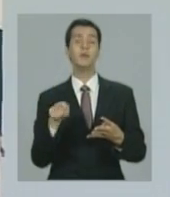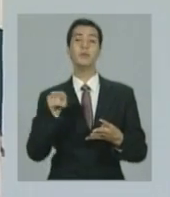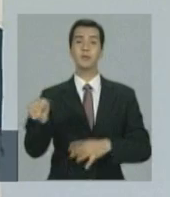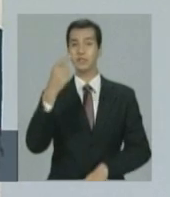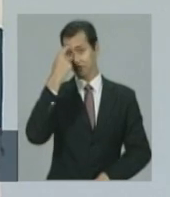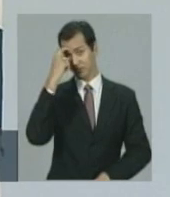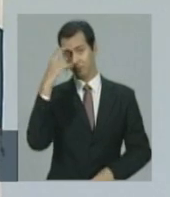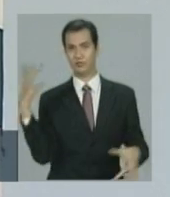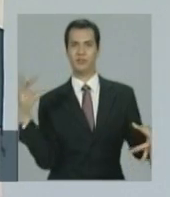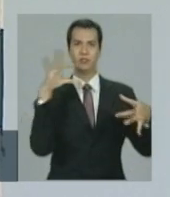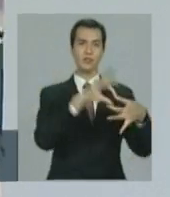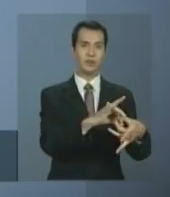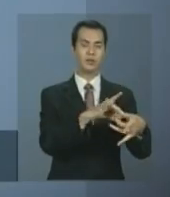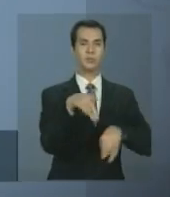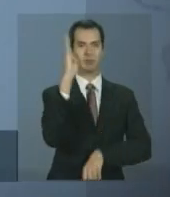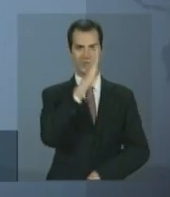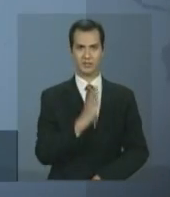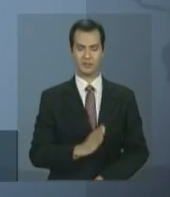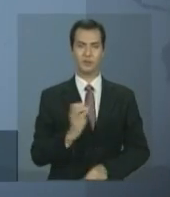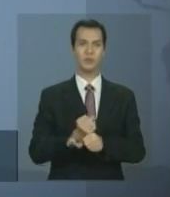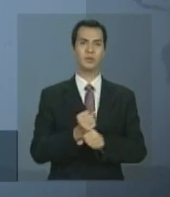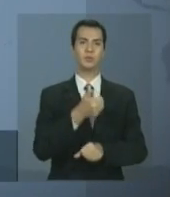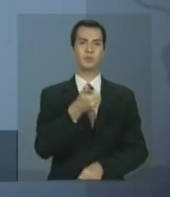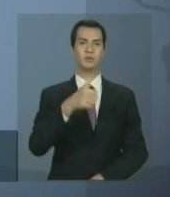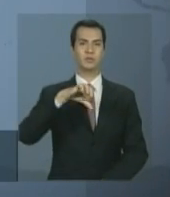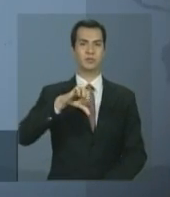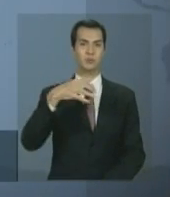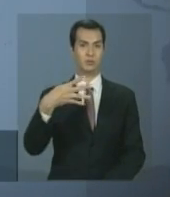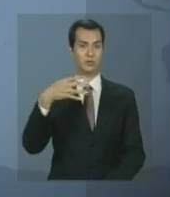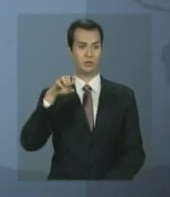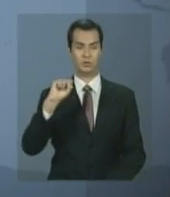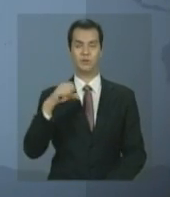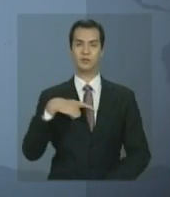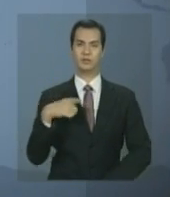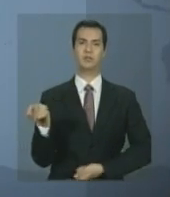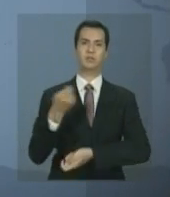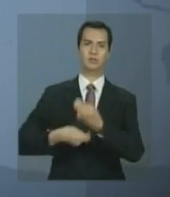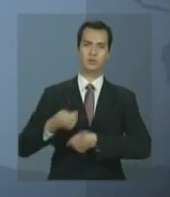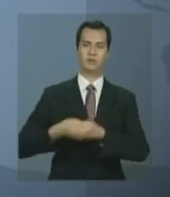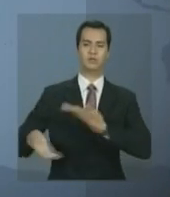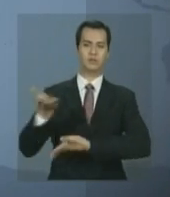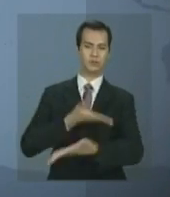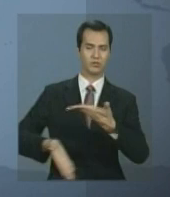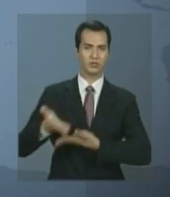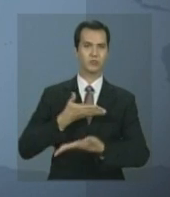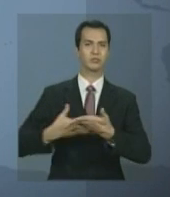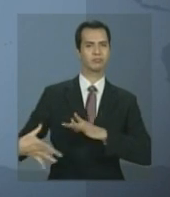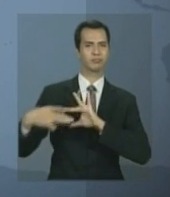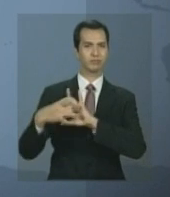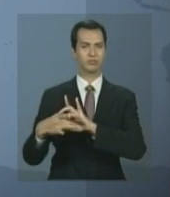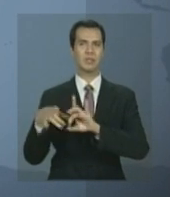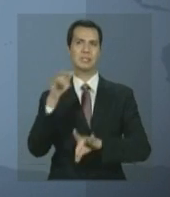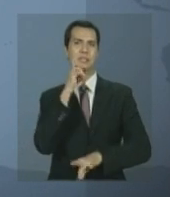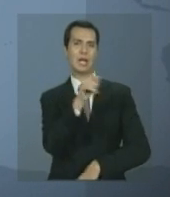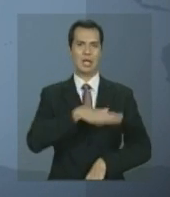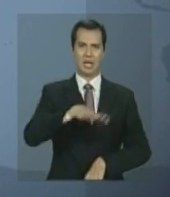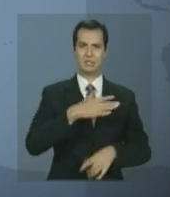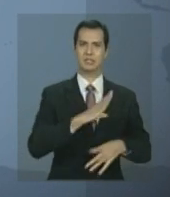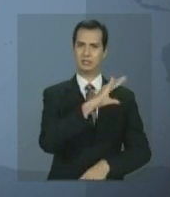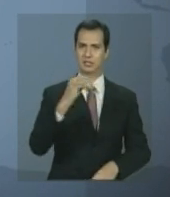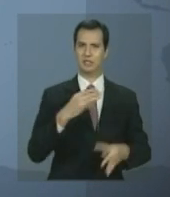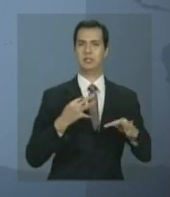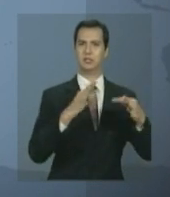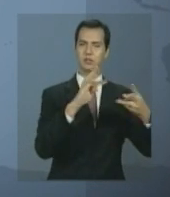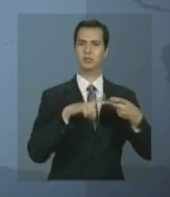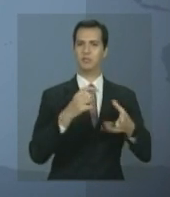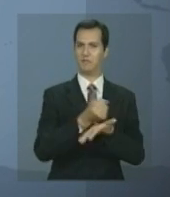em 1948. Os negócios entre os dois países e a cooperação em várias áreas, como ciência e tecnologia,